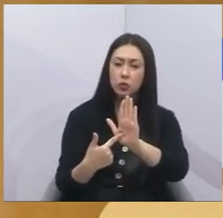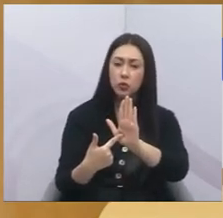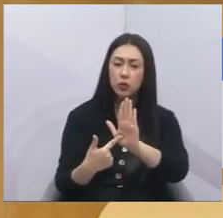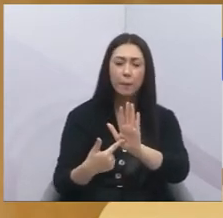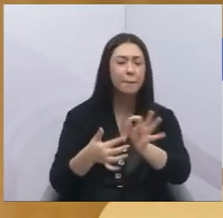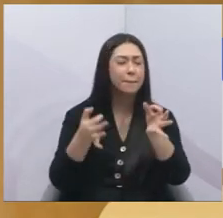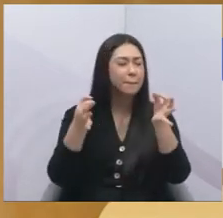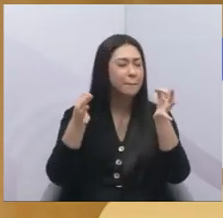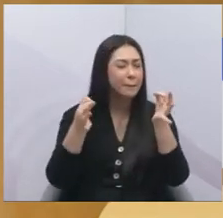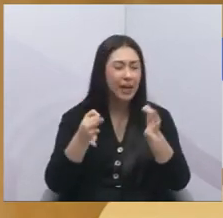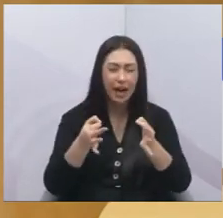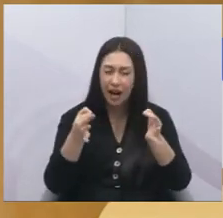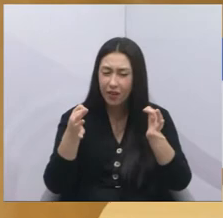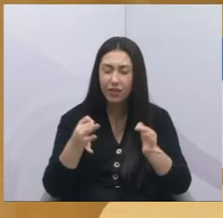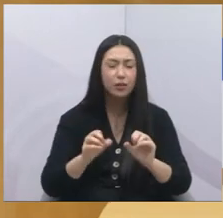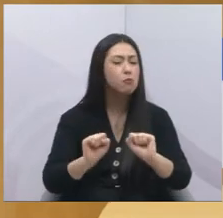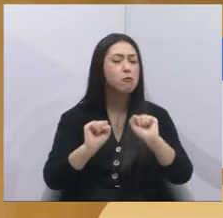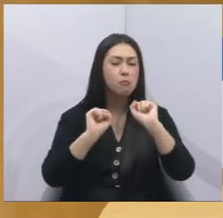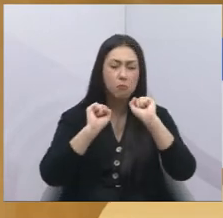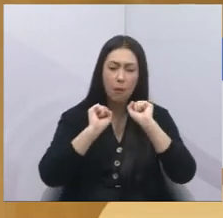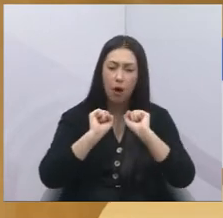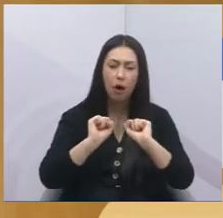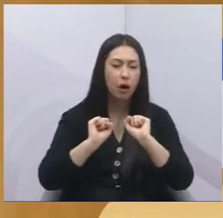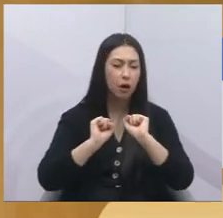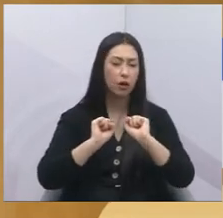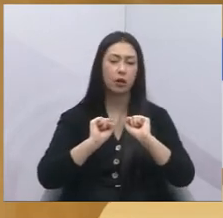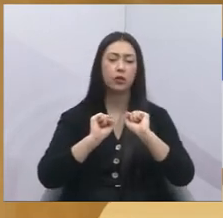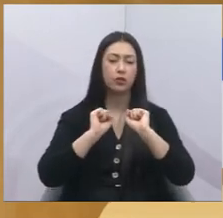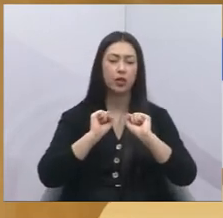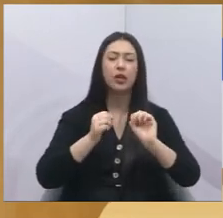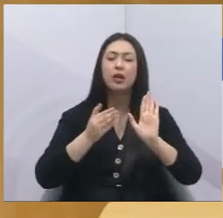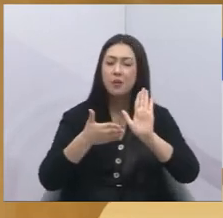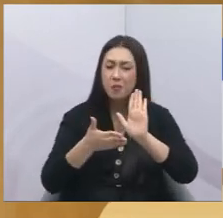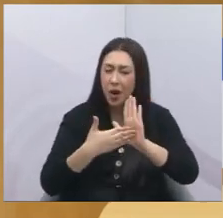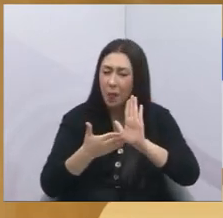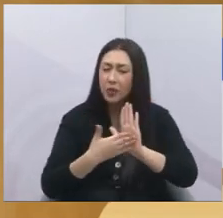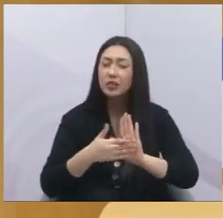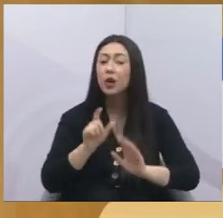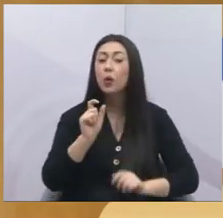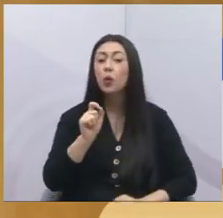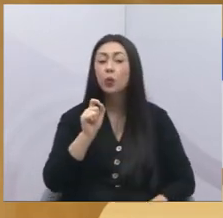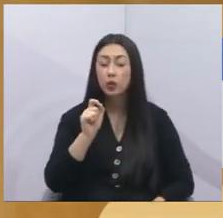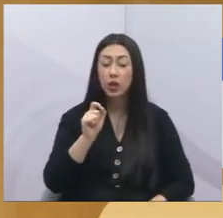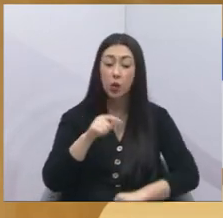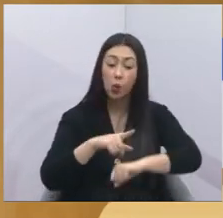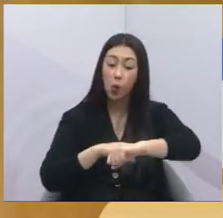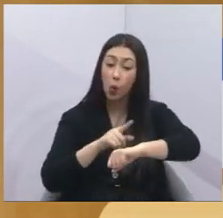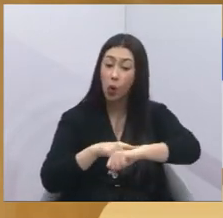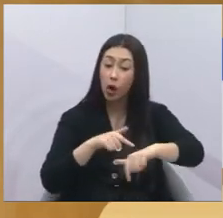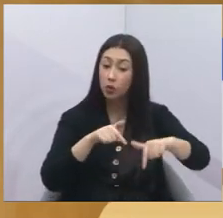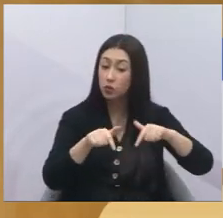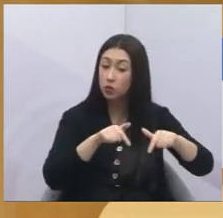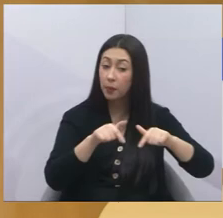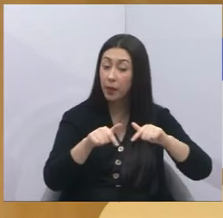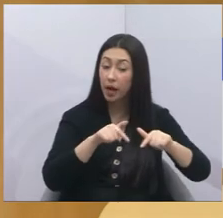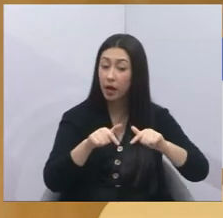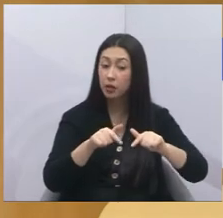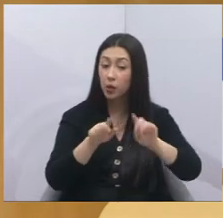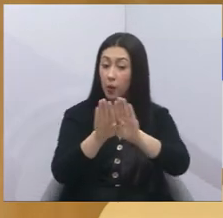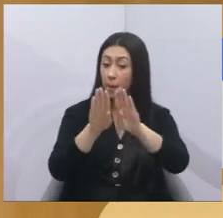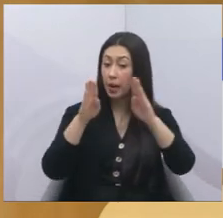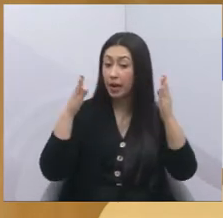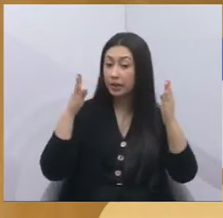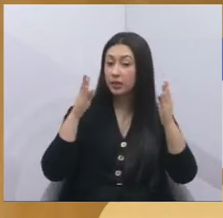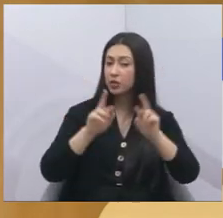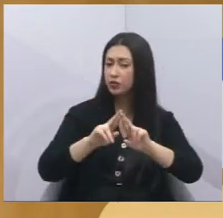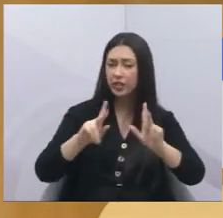é perfeitamente plausível. Eles propuseram para diminuir o horário do funcionamento de porta aberta, que